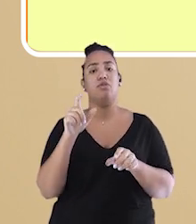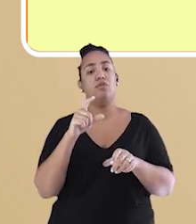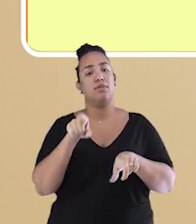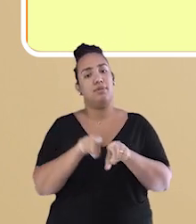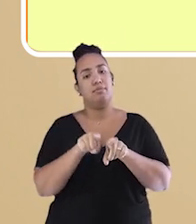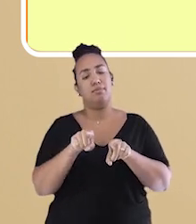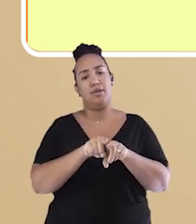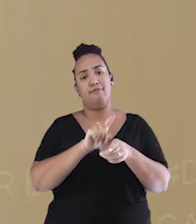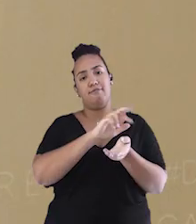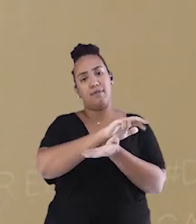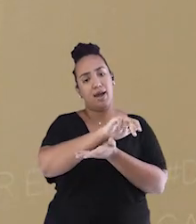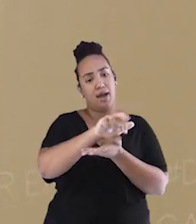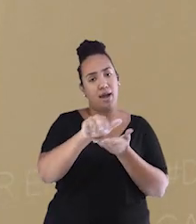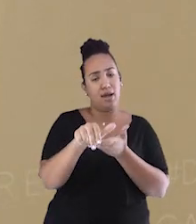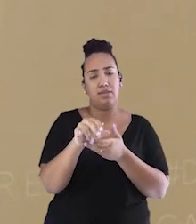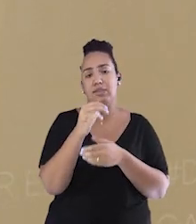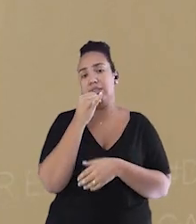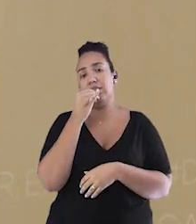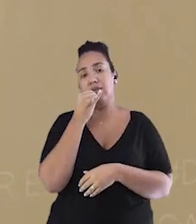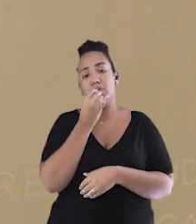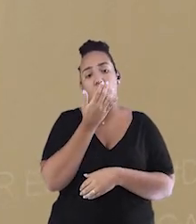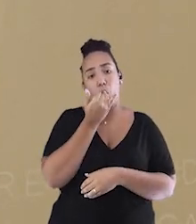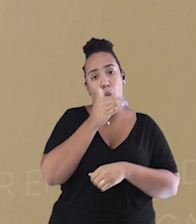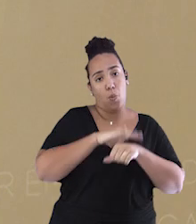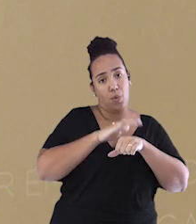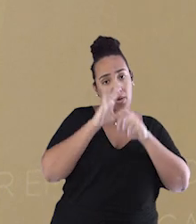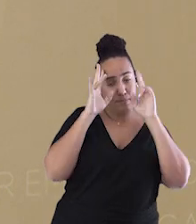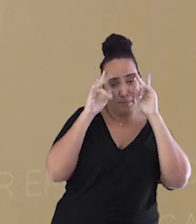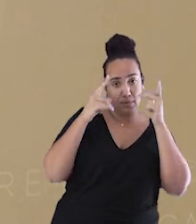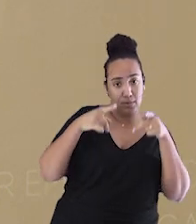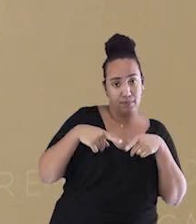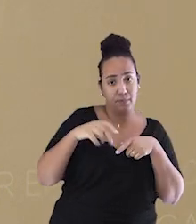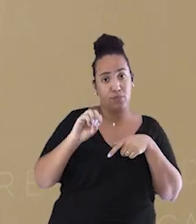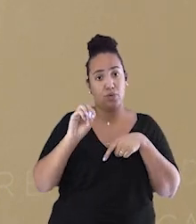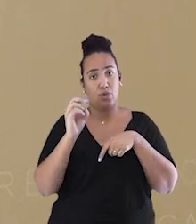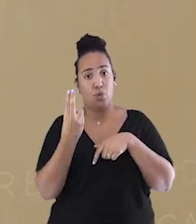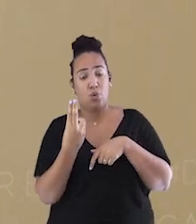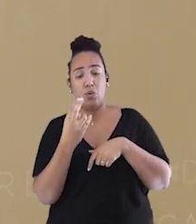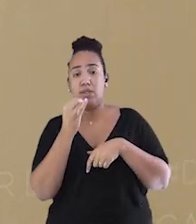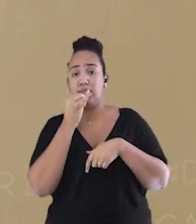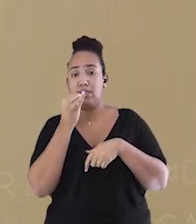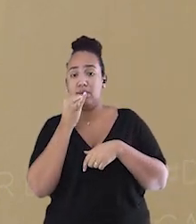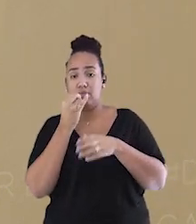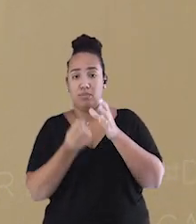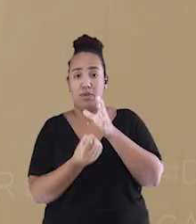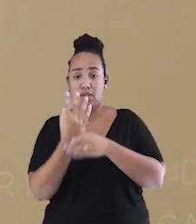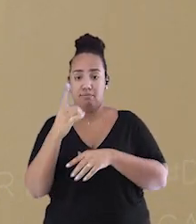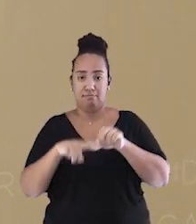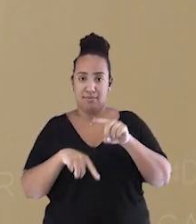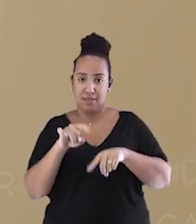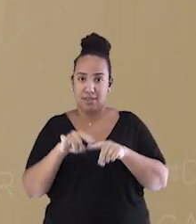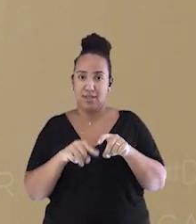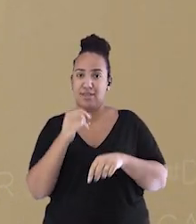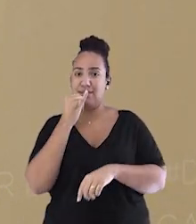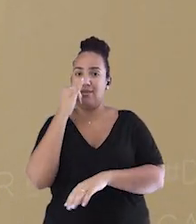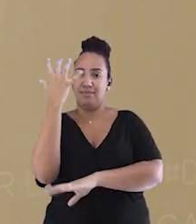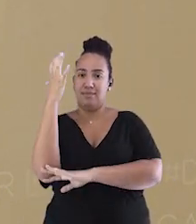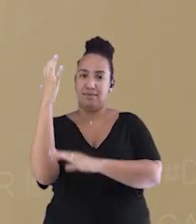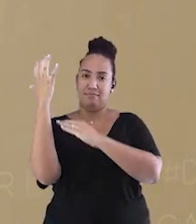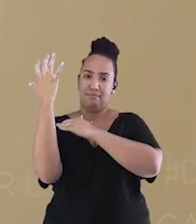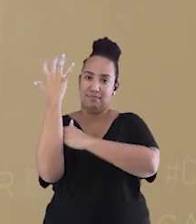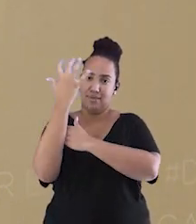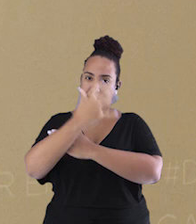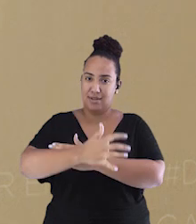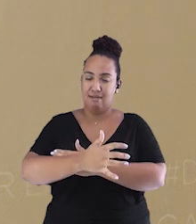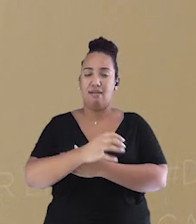outros cultivares, quer para alimentação, quer para subprodutos, como a palha ou a madeira, e ainda